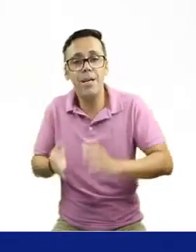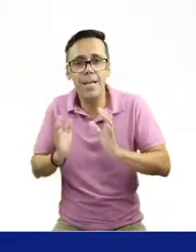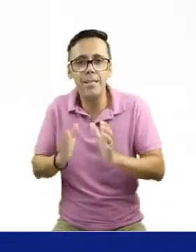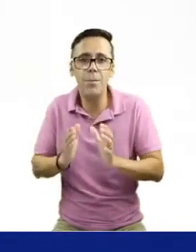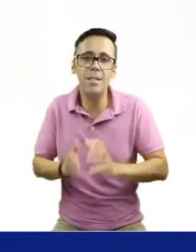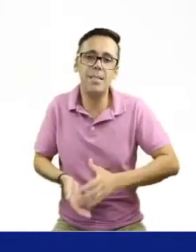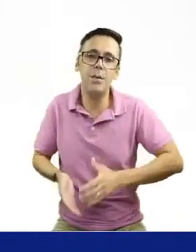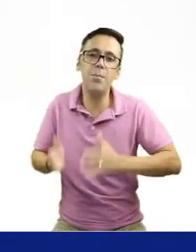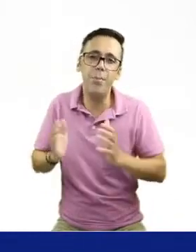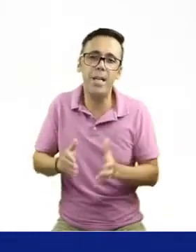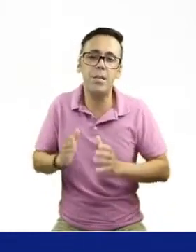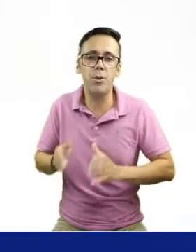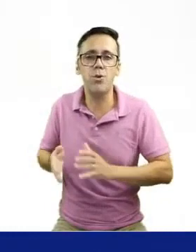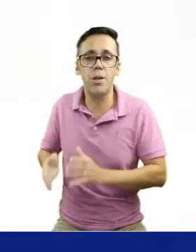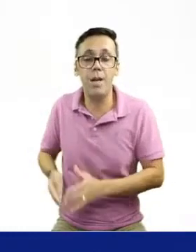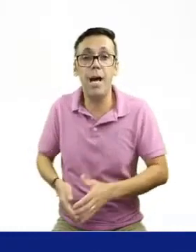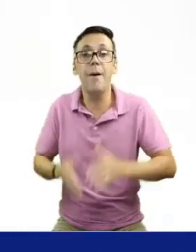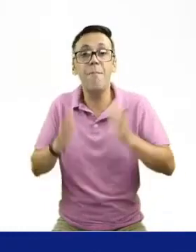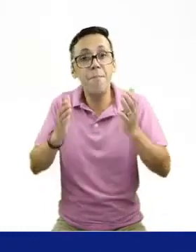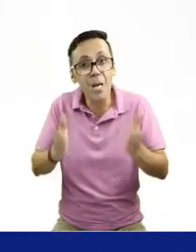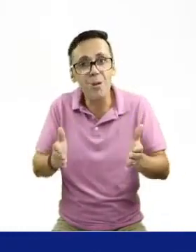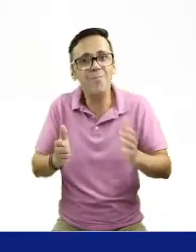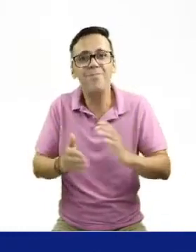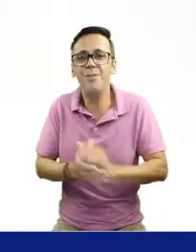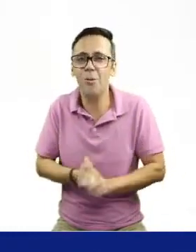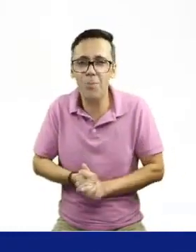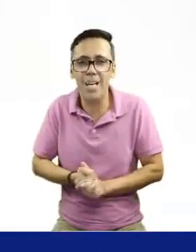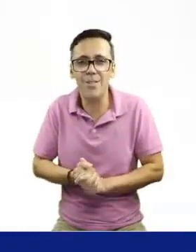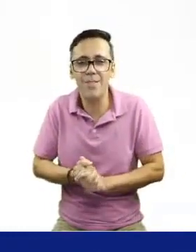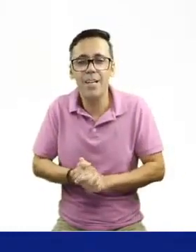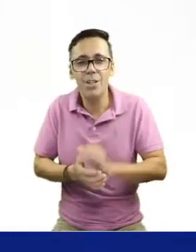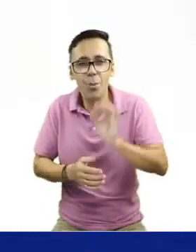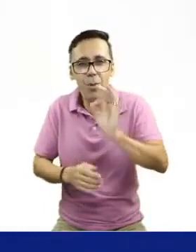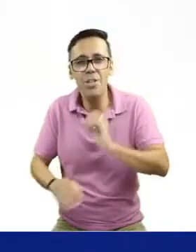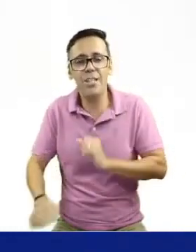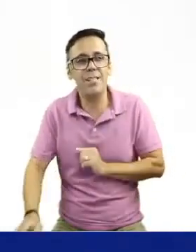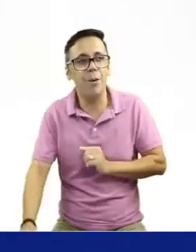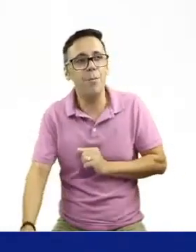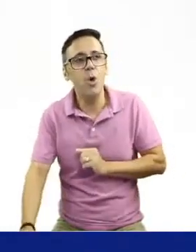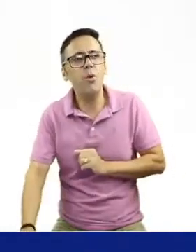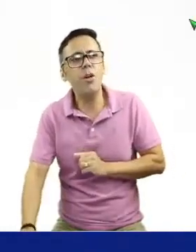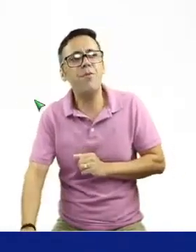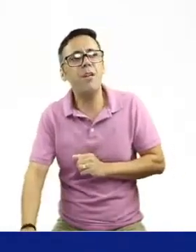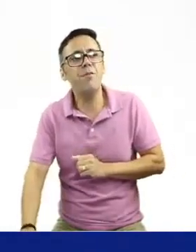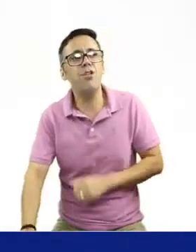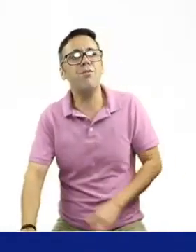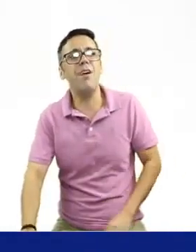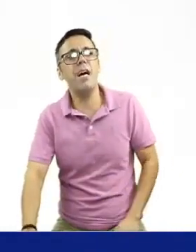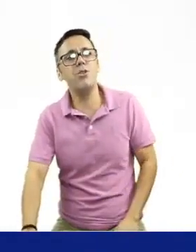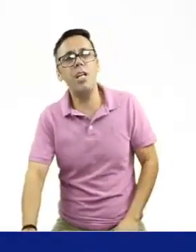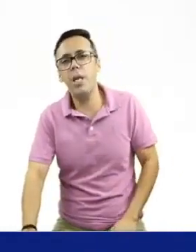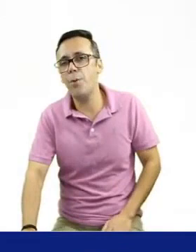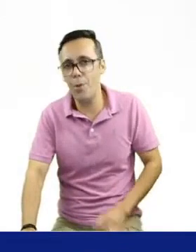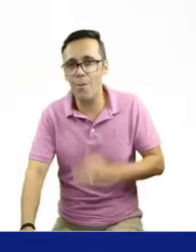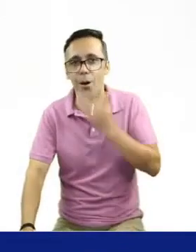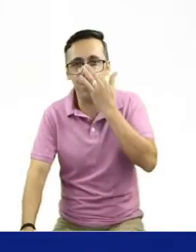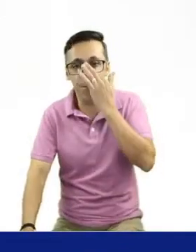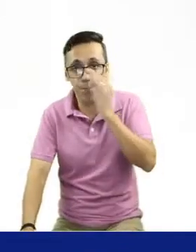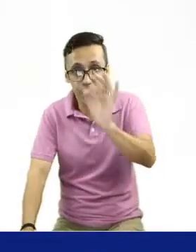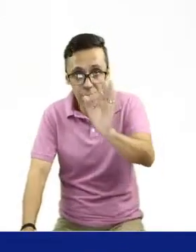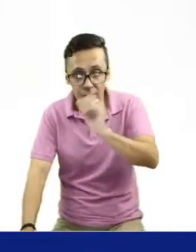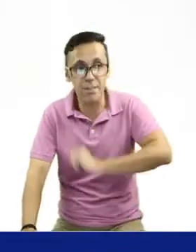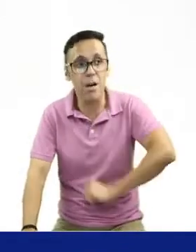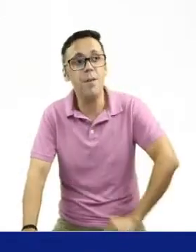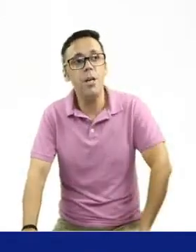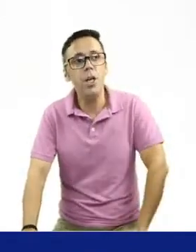é mas essa limitação impede as pessoas trabalhar não não impede então presta atenção quando eu falo 20 Vargas olha aqui para o